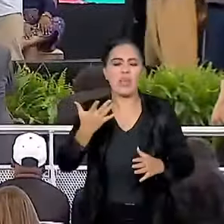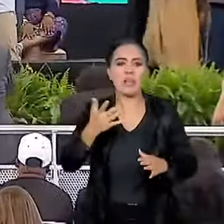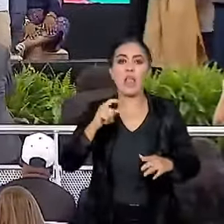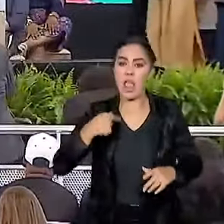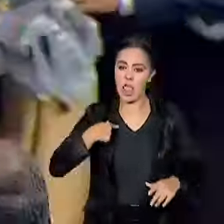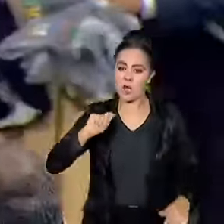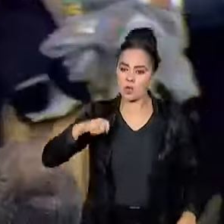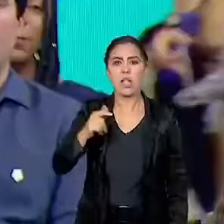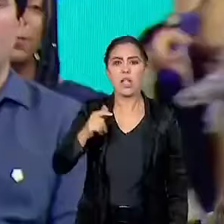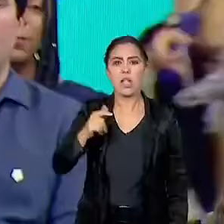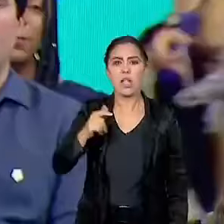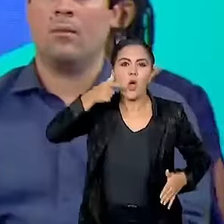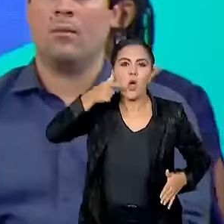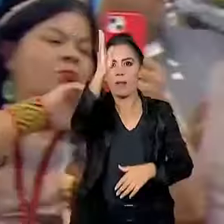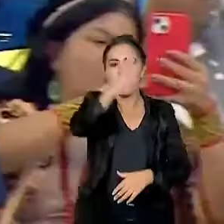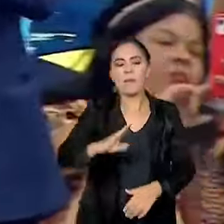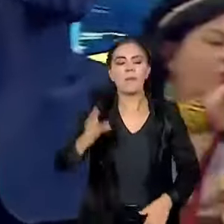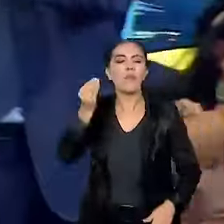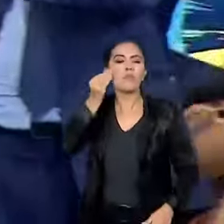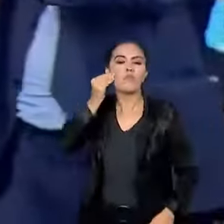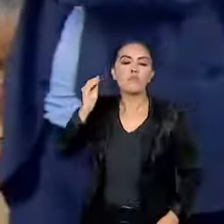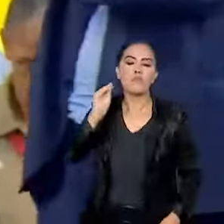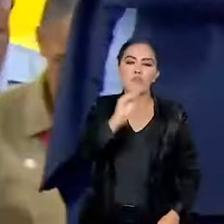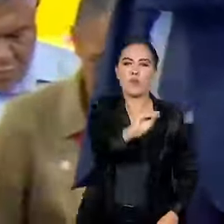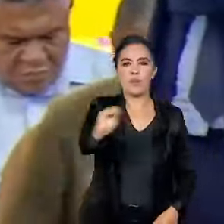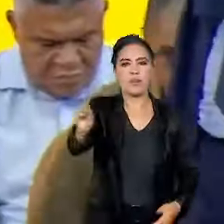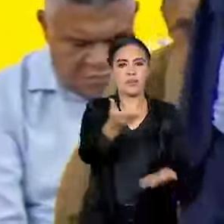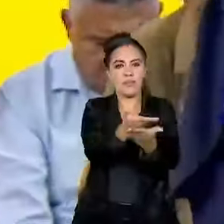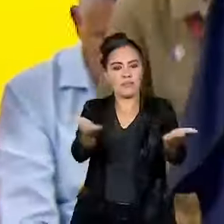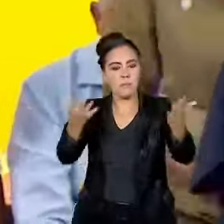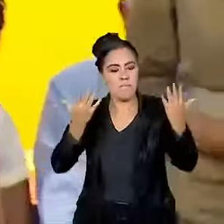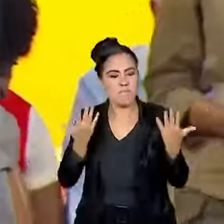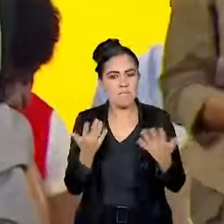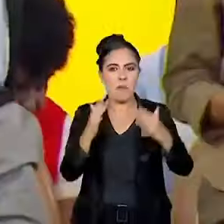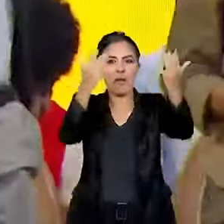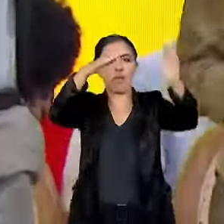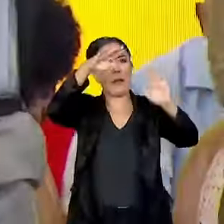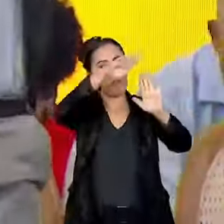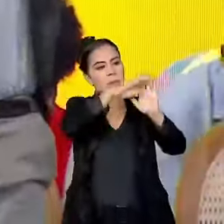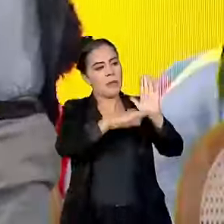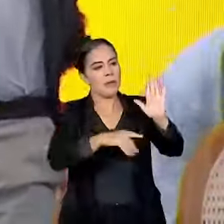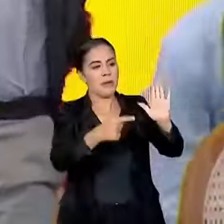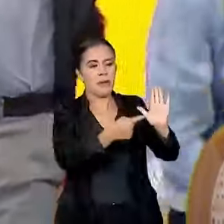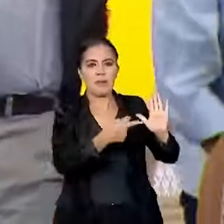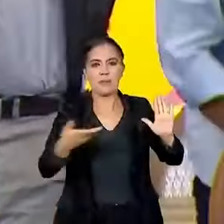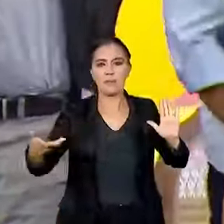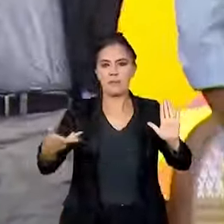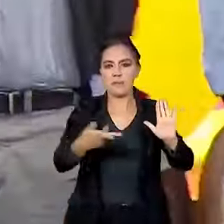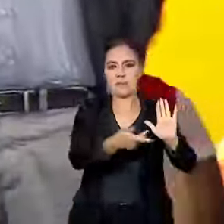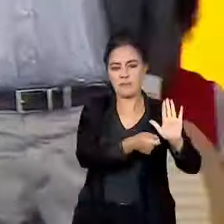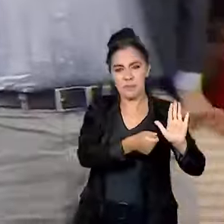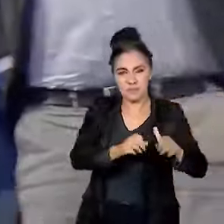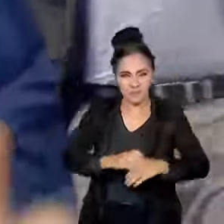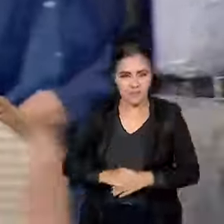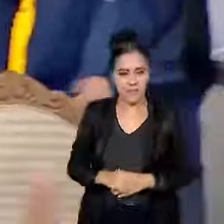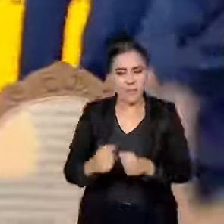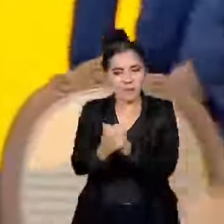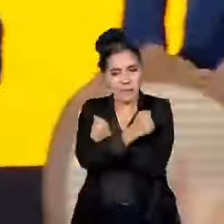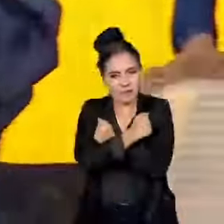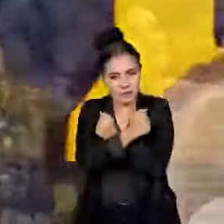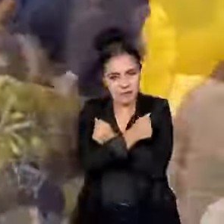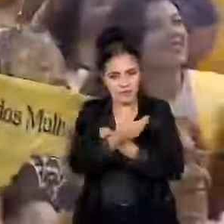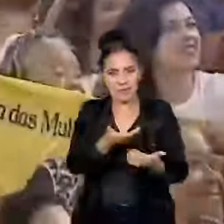sou brasileiro, sonhar, coração, parabéns por esse programa Plano Juventude Negra Viva. E um